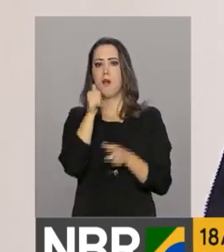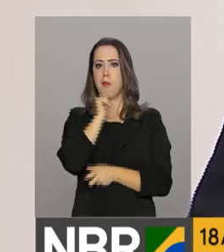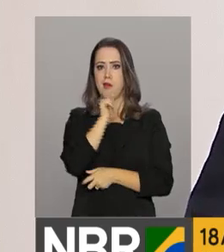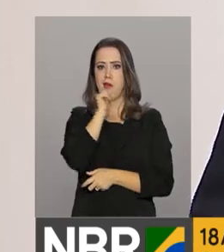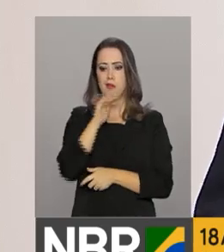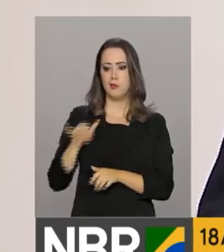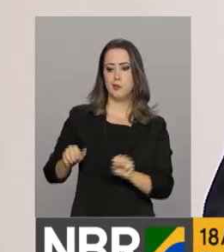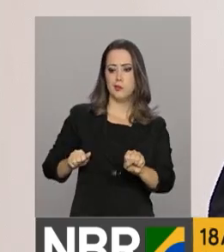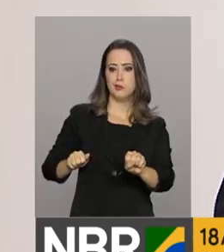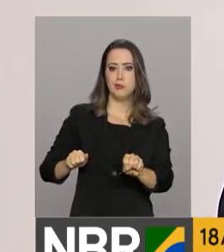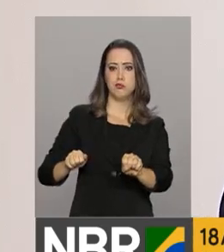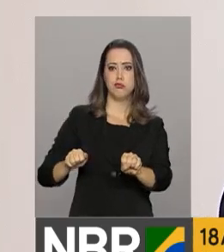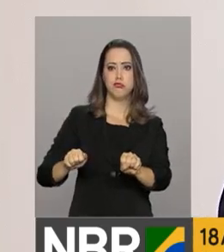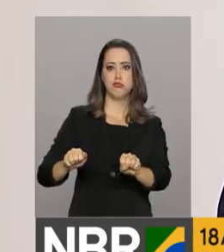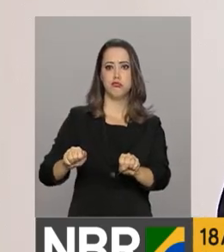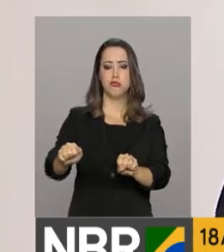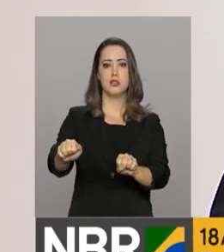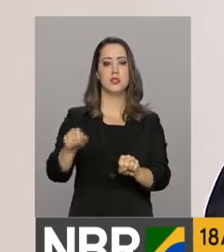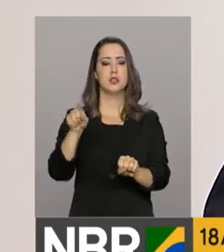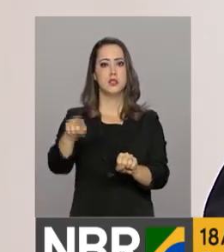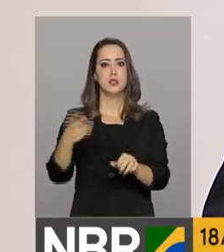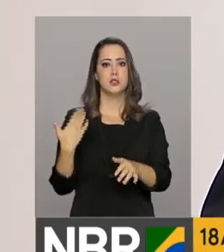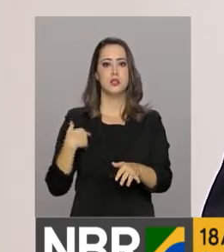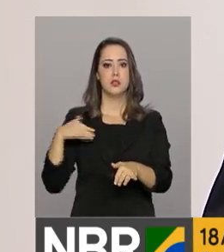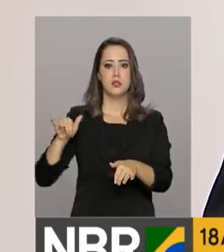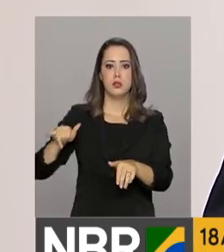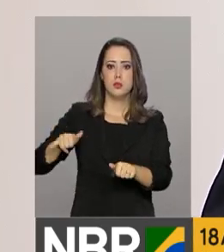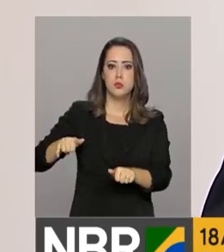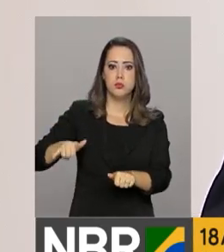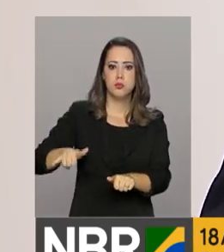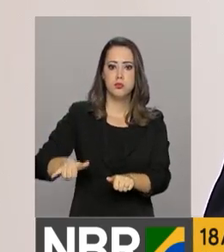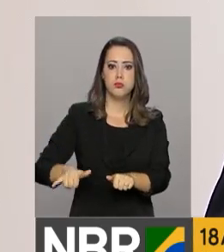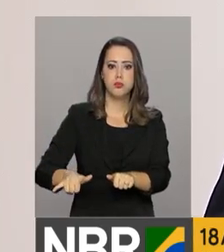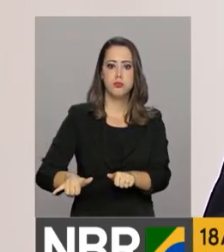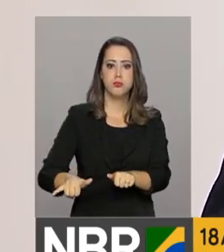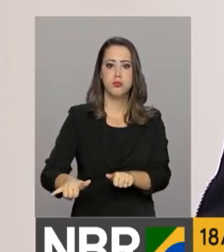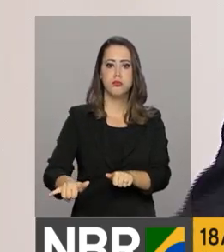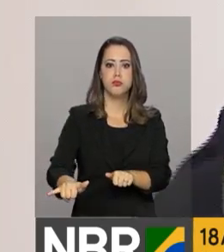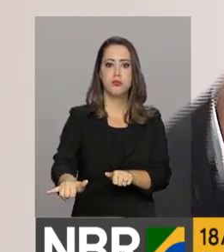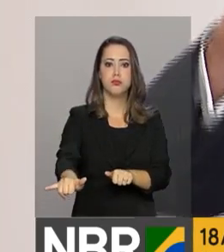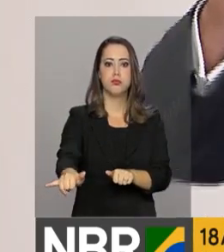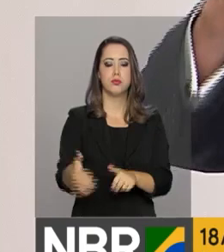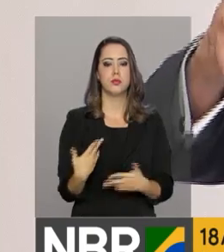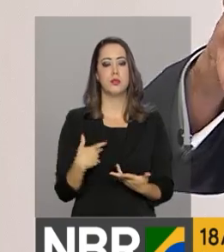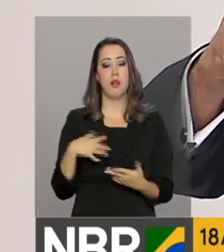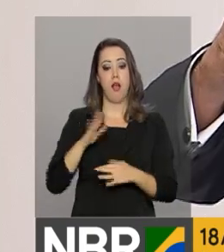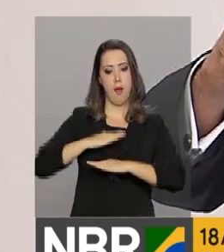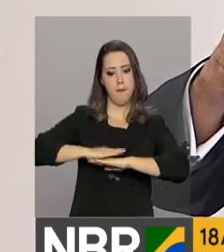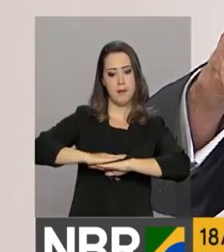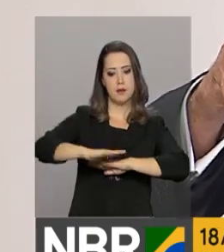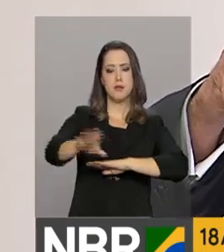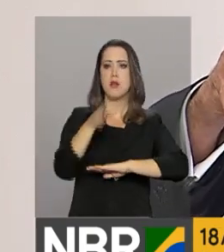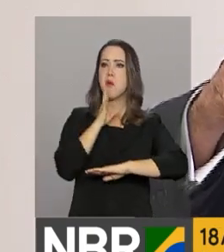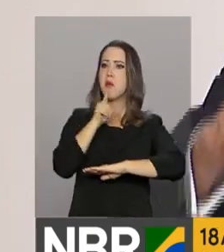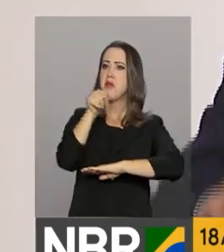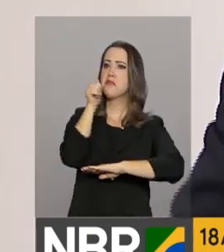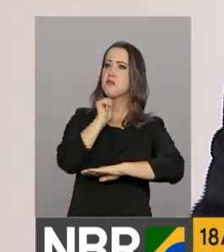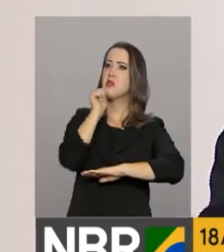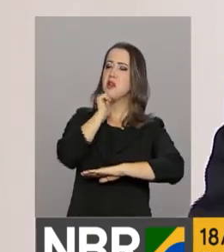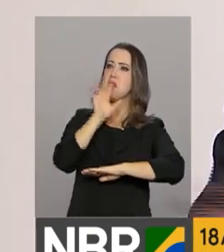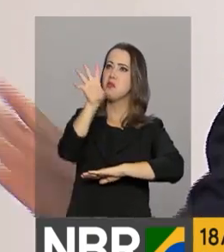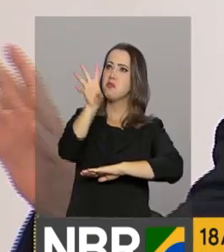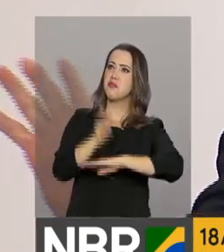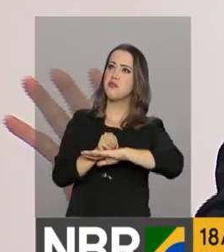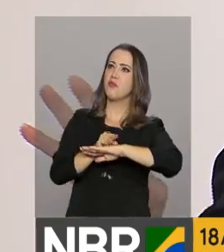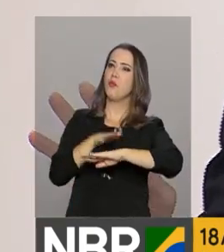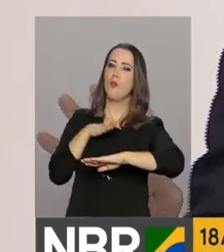é é a descida aterragem mais suave não sei se a pista reconhece o elemento feminino mas o